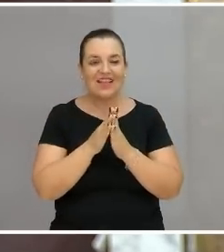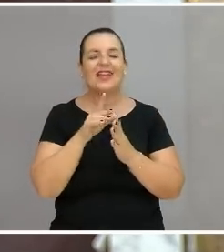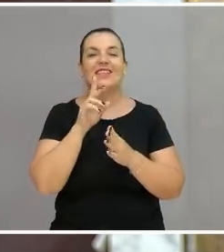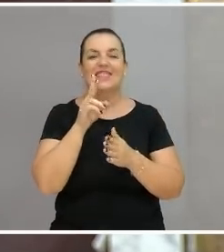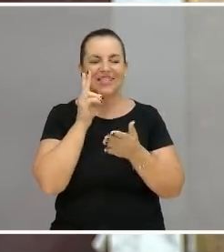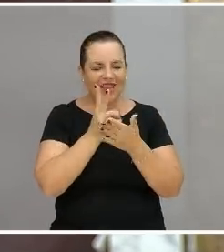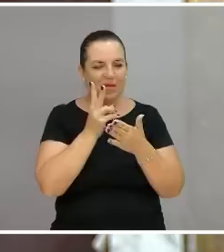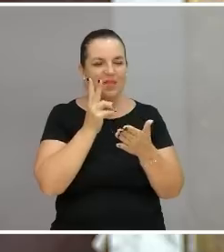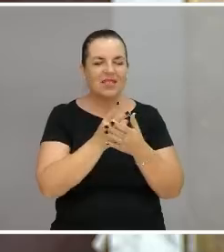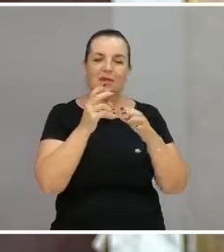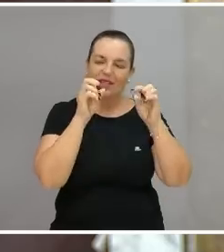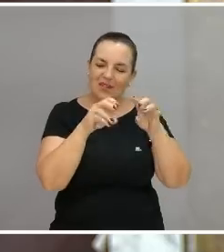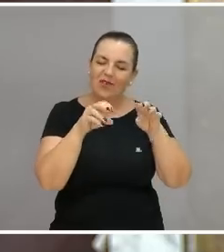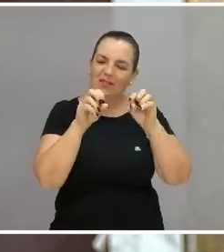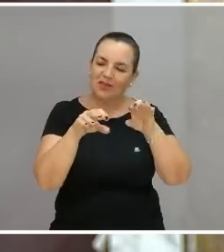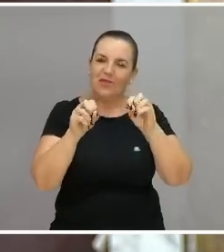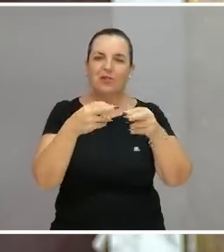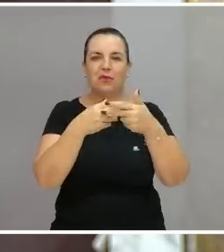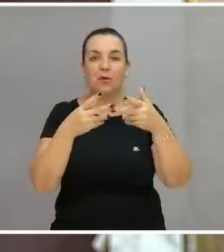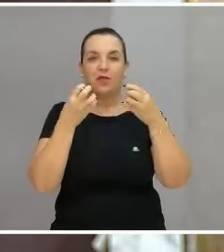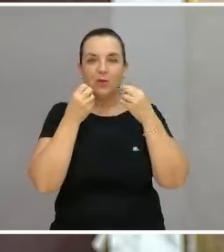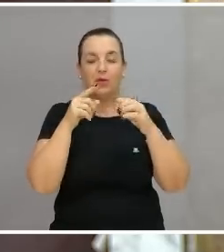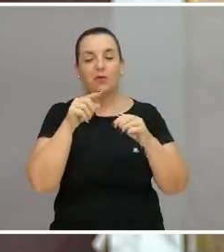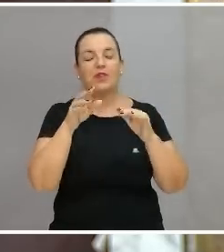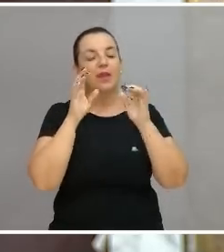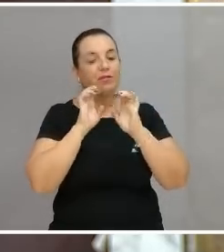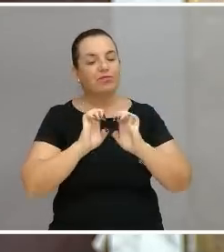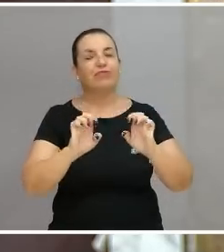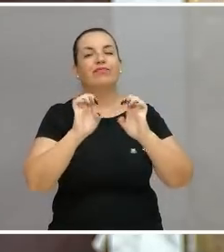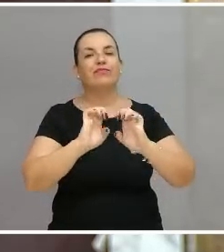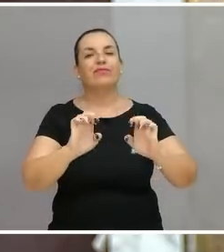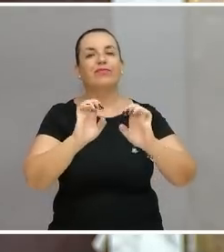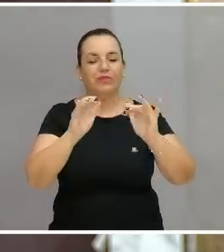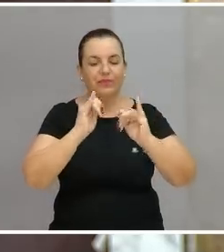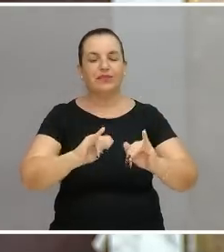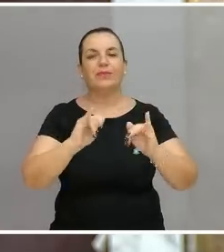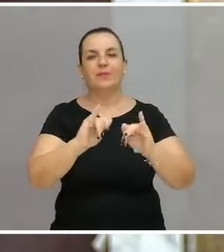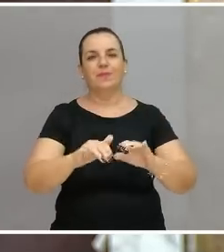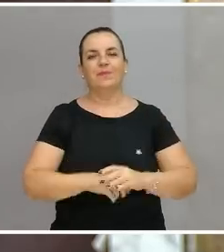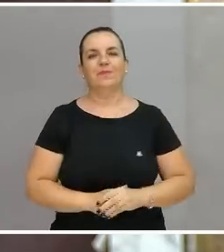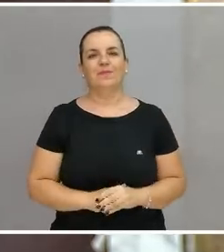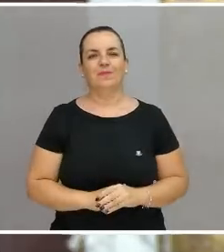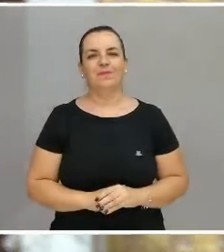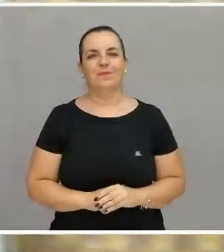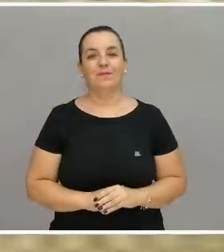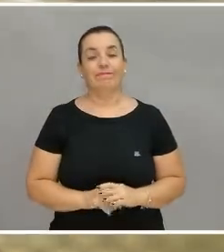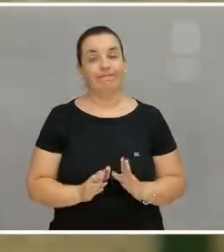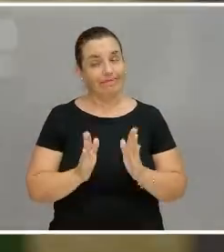tudo que você fez, você pregou o Evangelho. Amém.